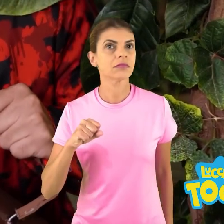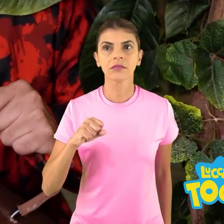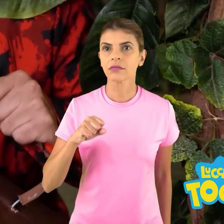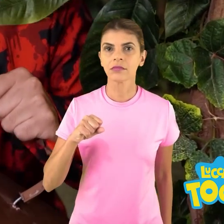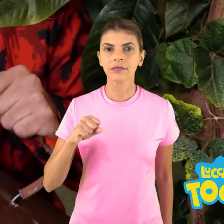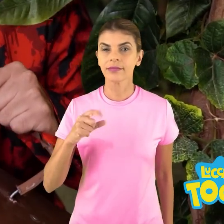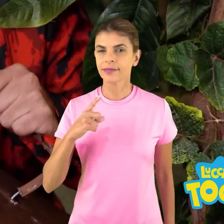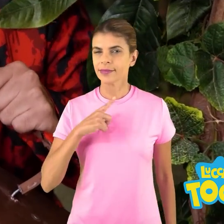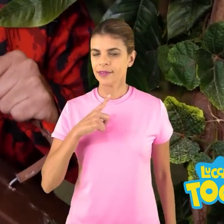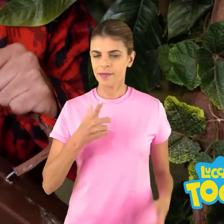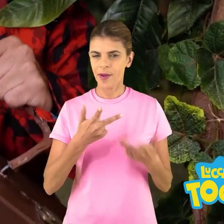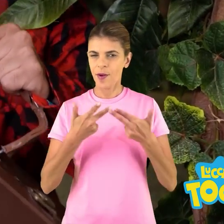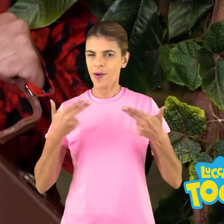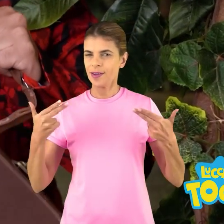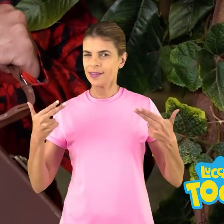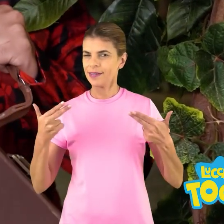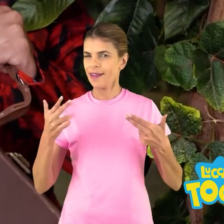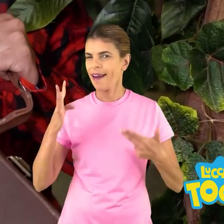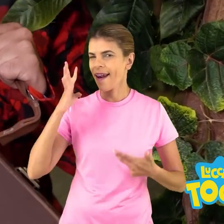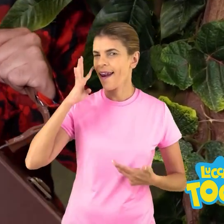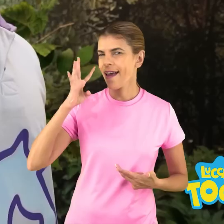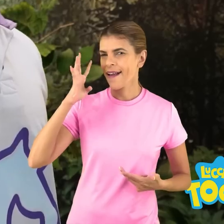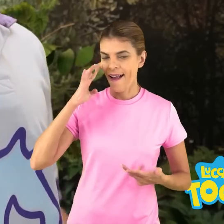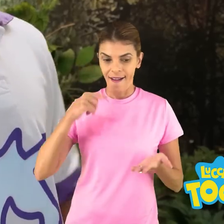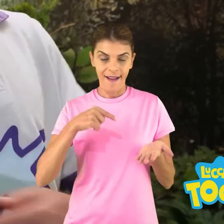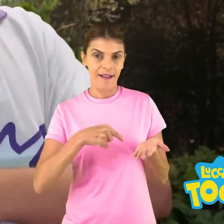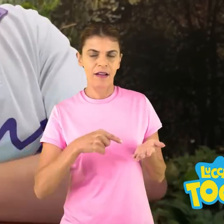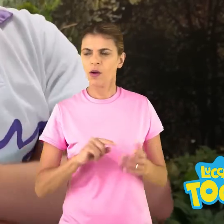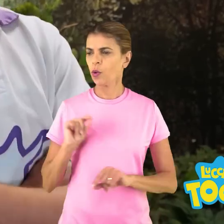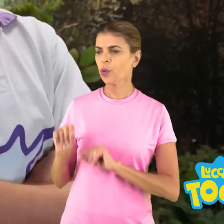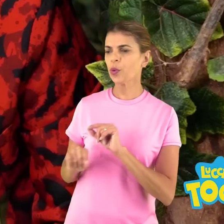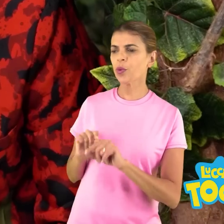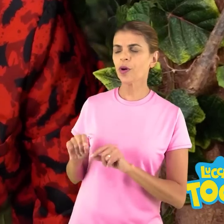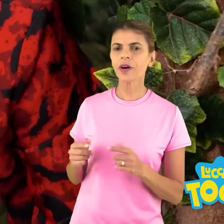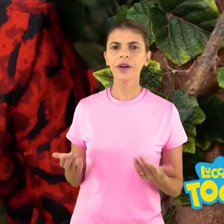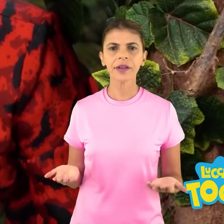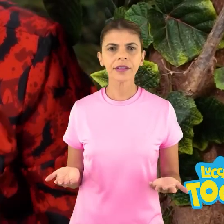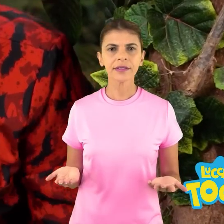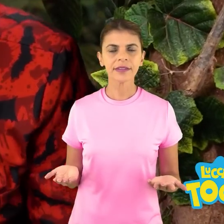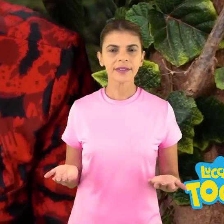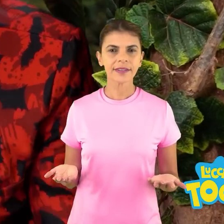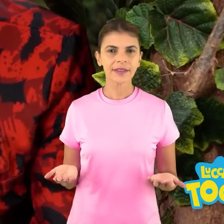Eu tenho uma coisa muito legal pra te mostrar. O quê?